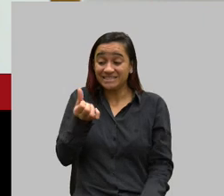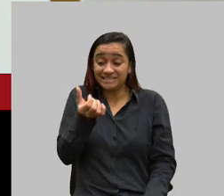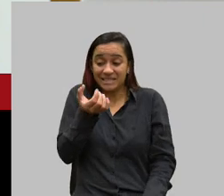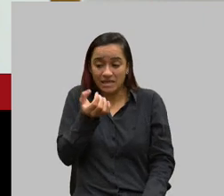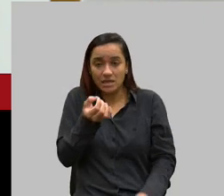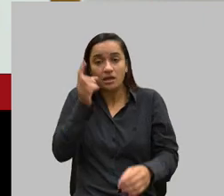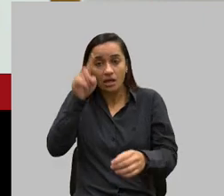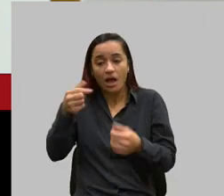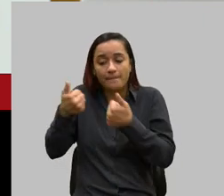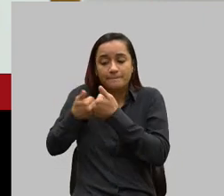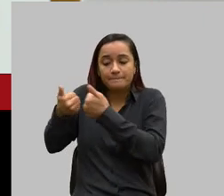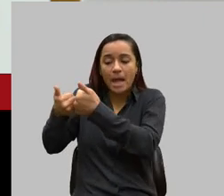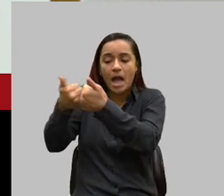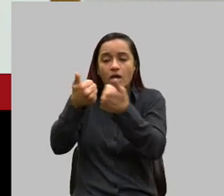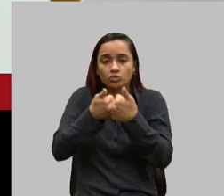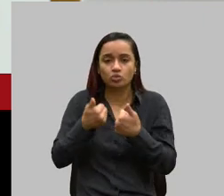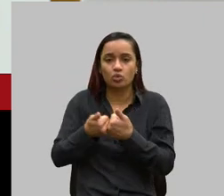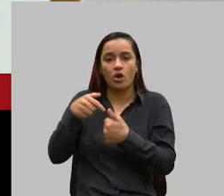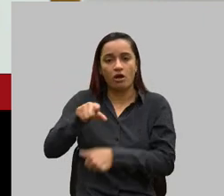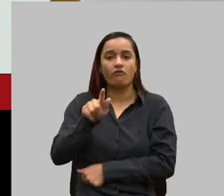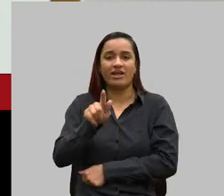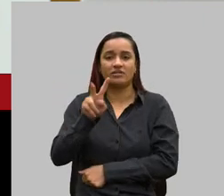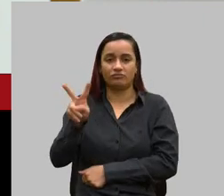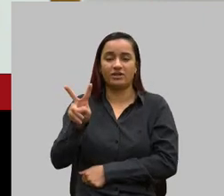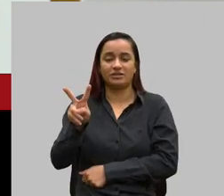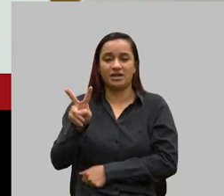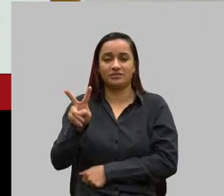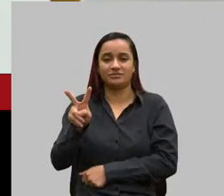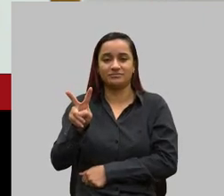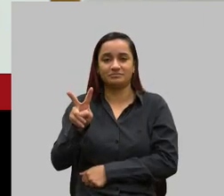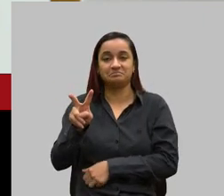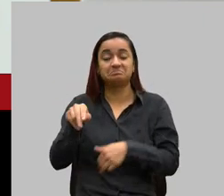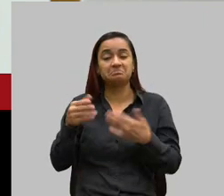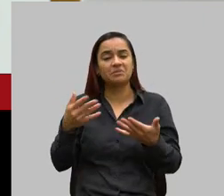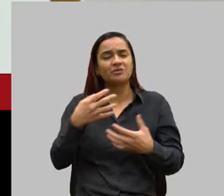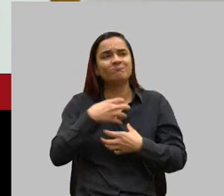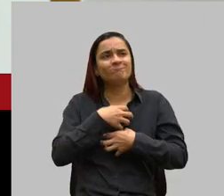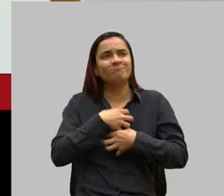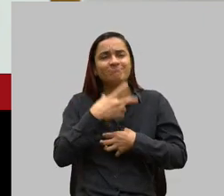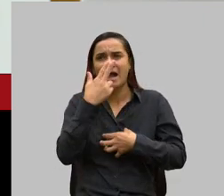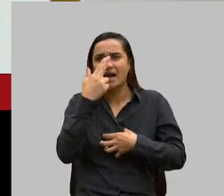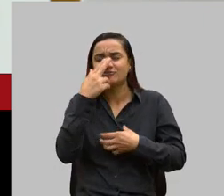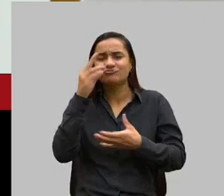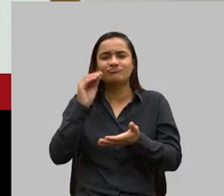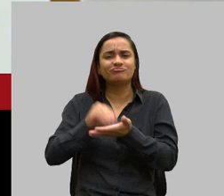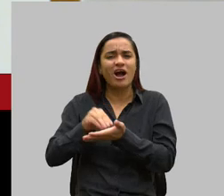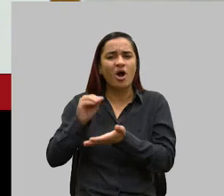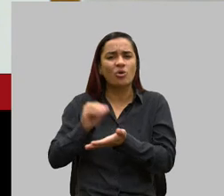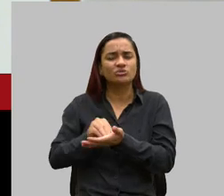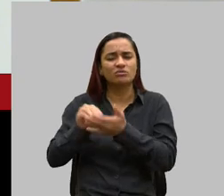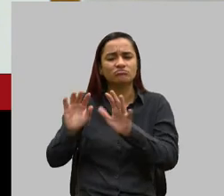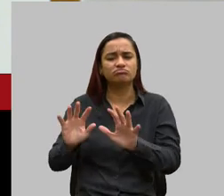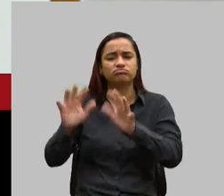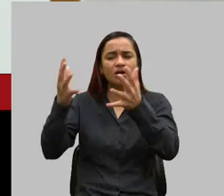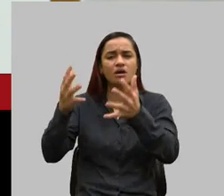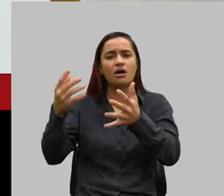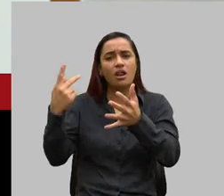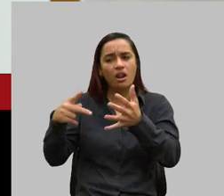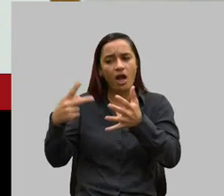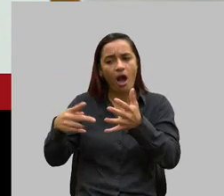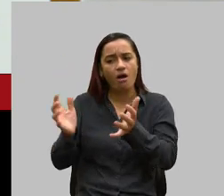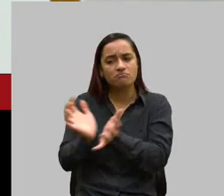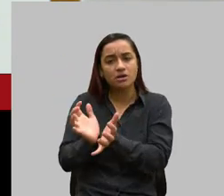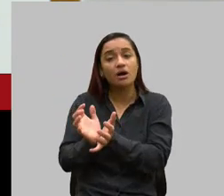Valadares sinto um pouco de falta de mais eventos daquele porte para que o prefeito